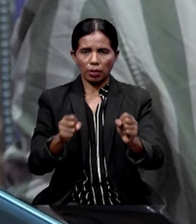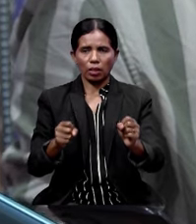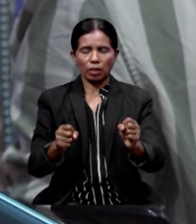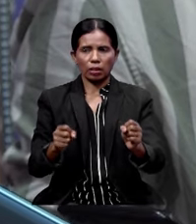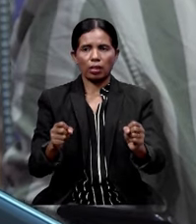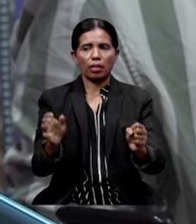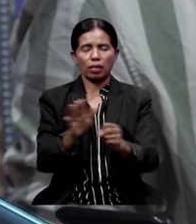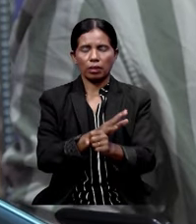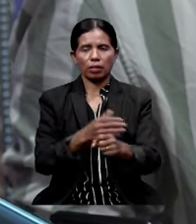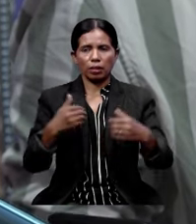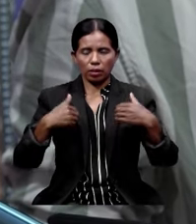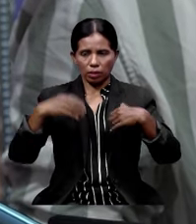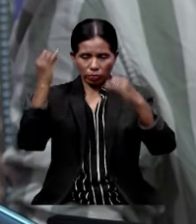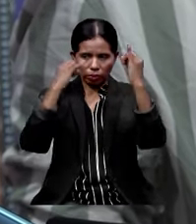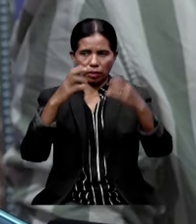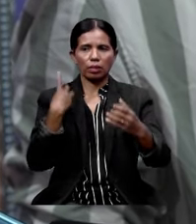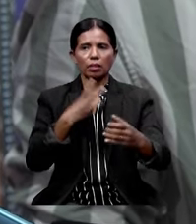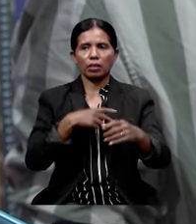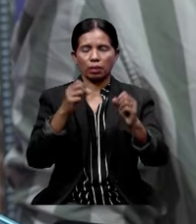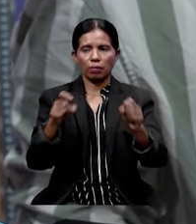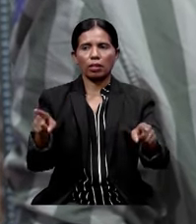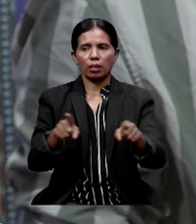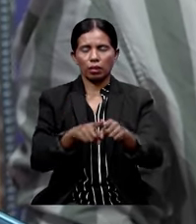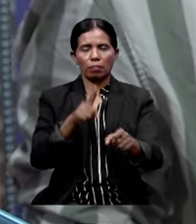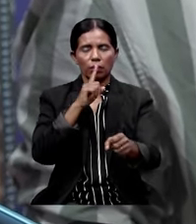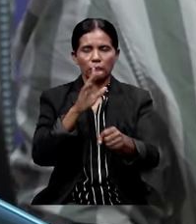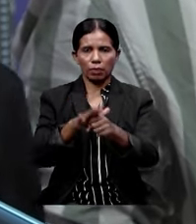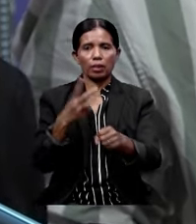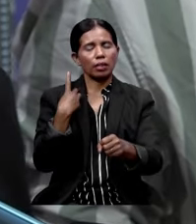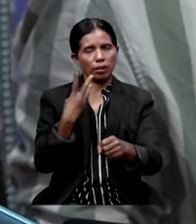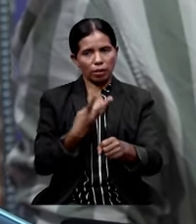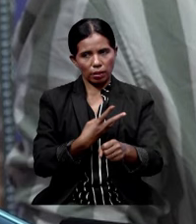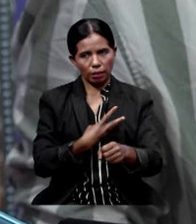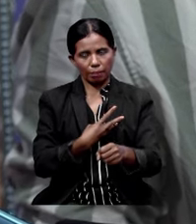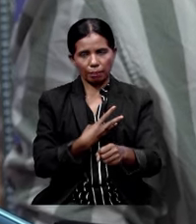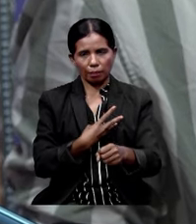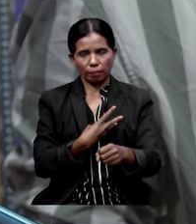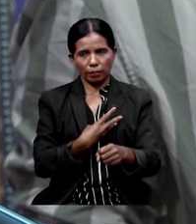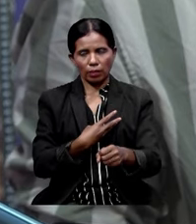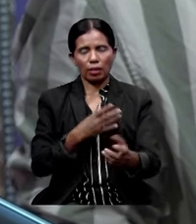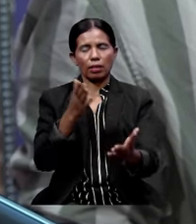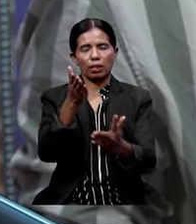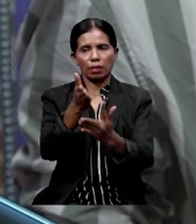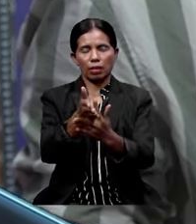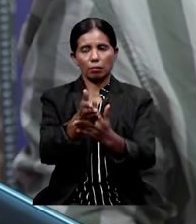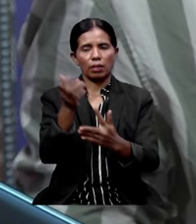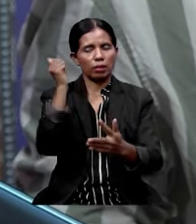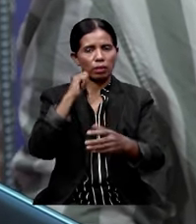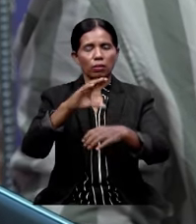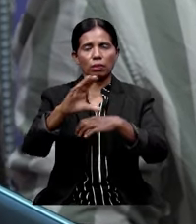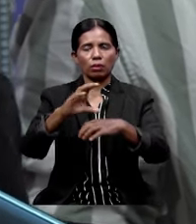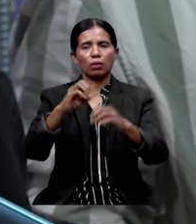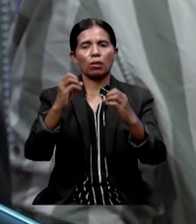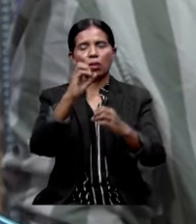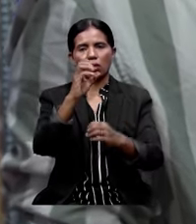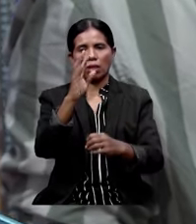na aprovação une kita bela hanes oin compromisso tenia para ba adesão e ba organização mundial